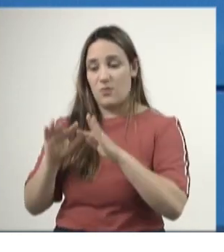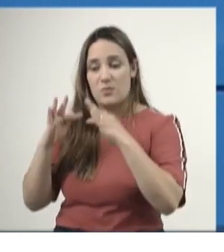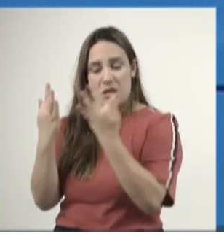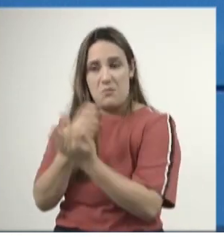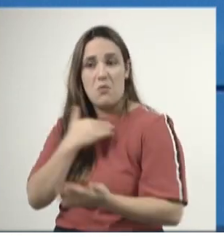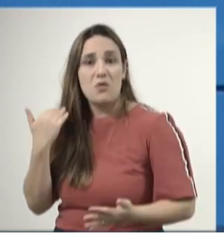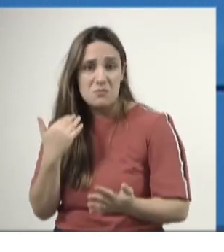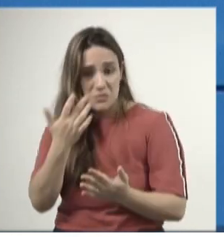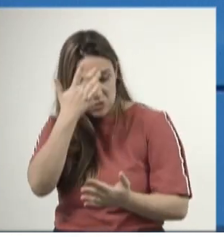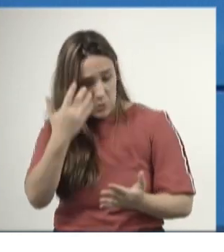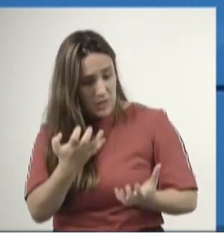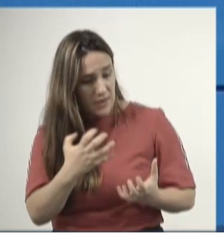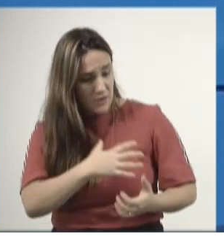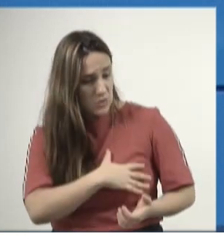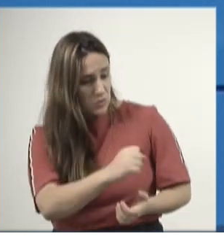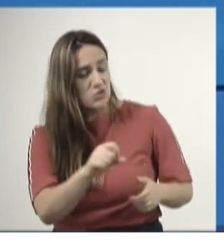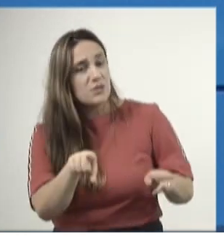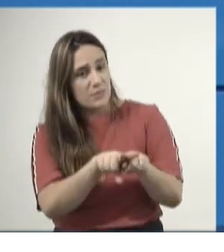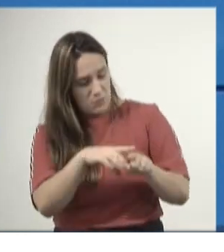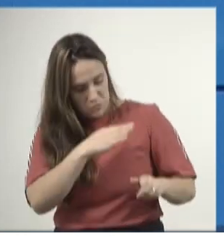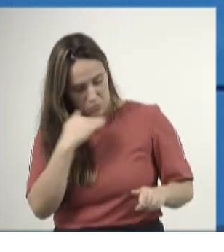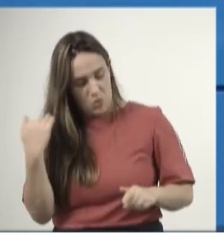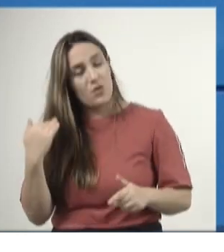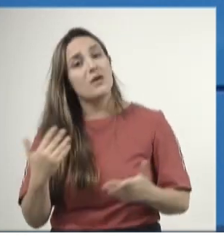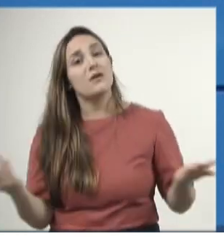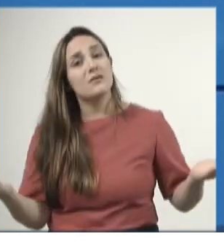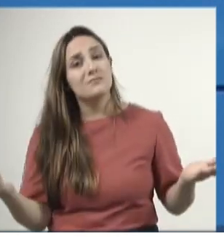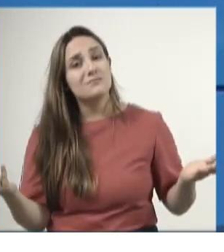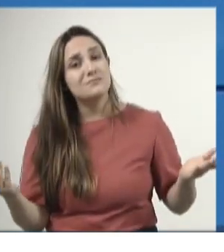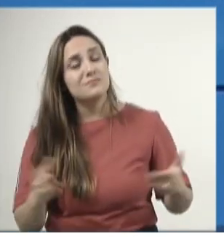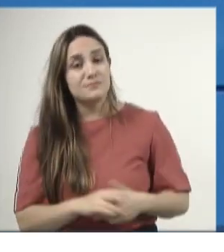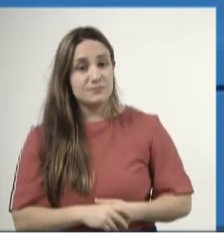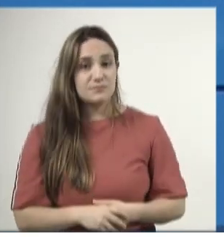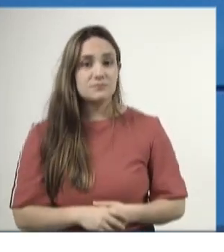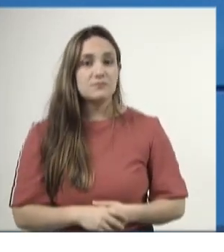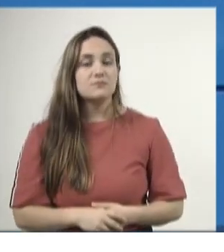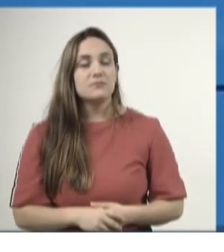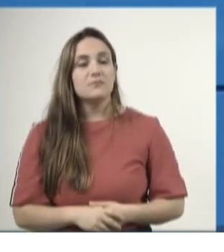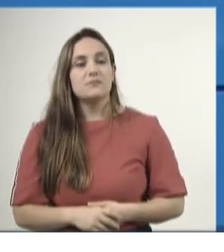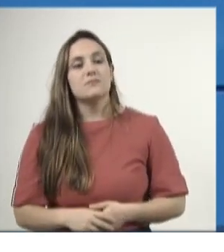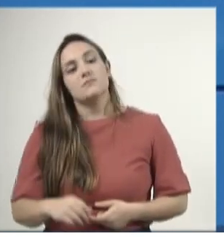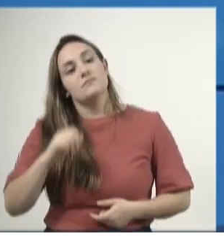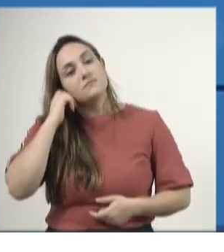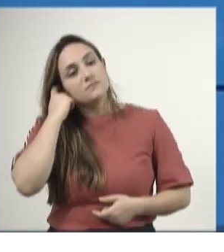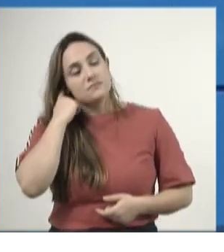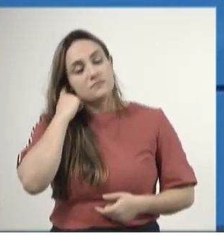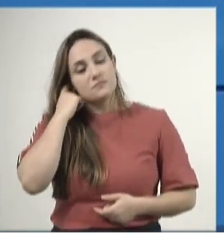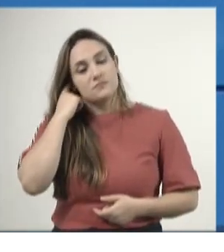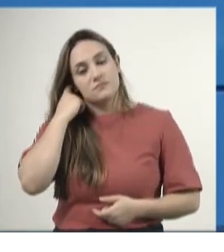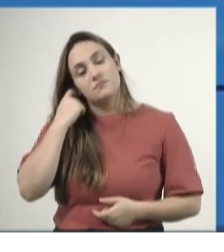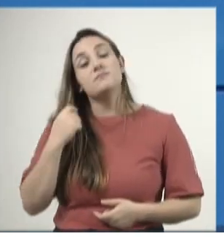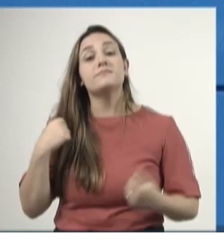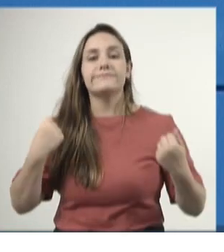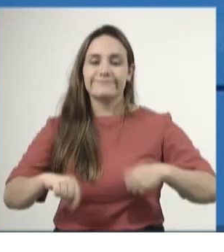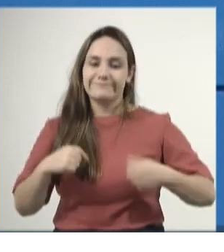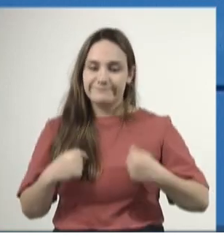familiar. Então, a ideia de nós